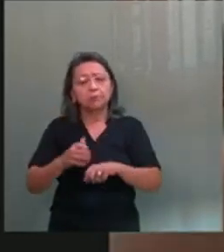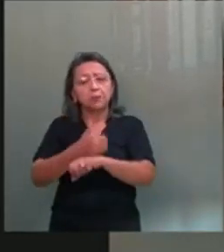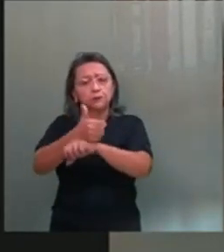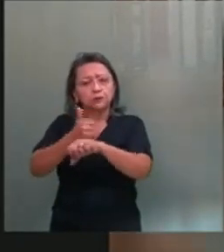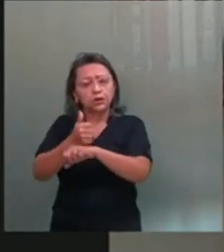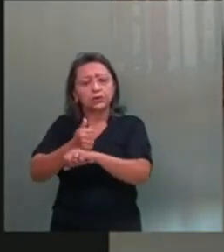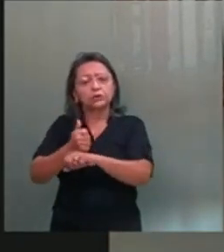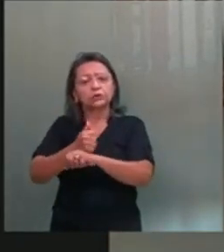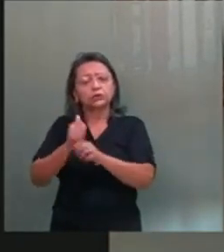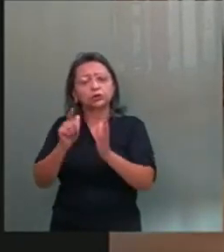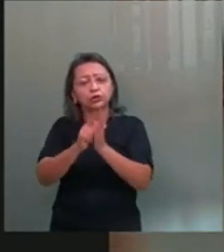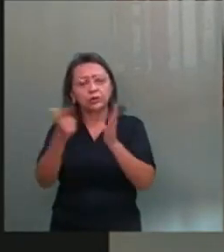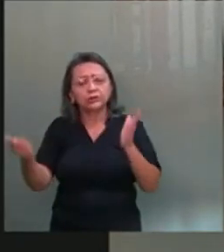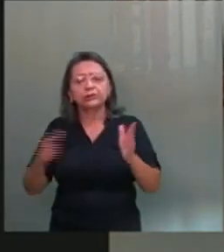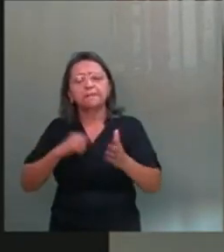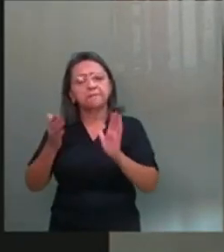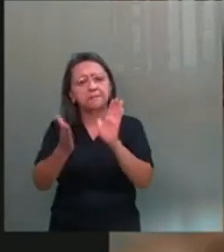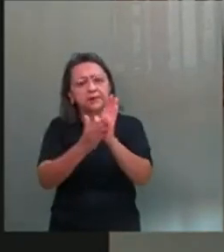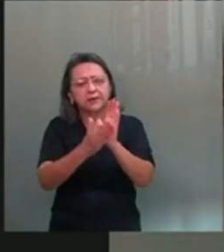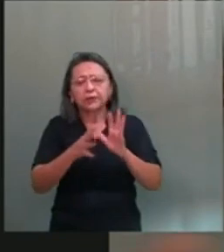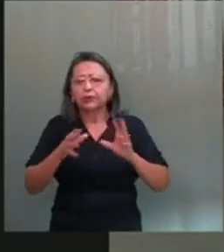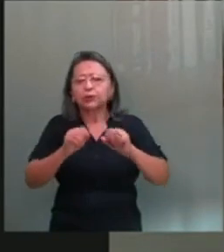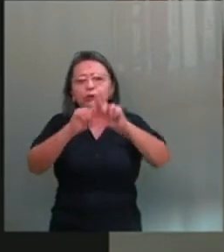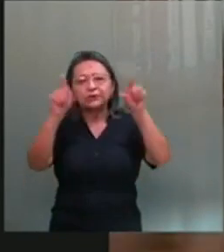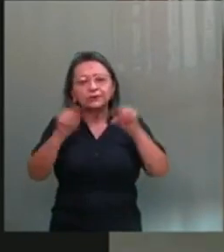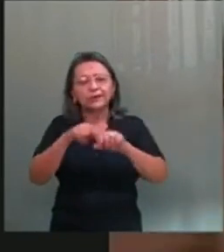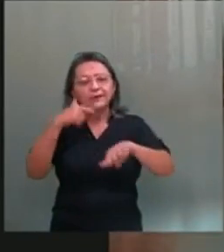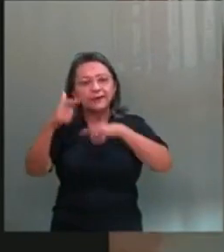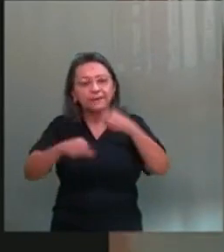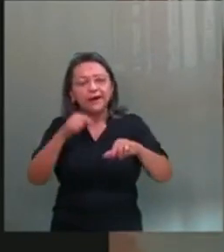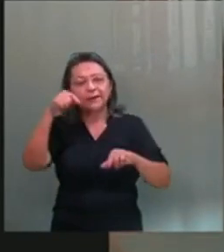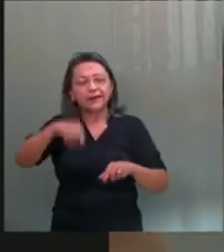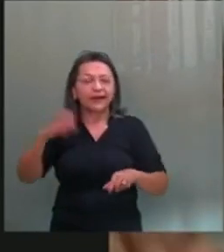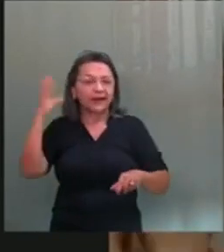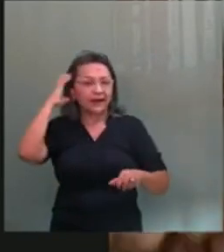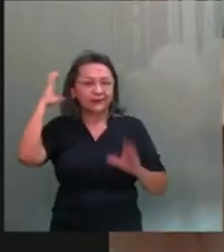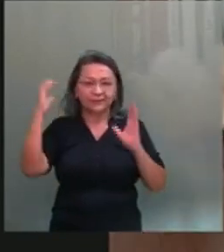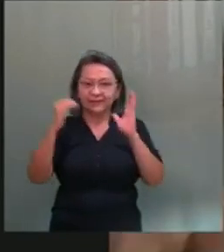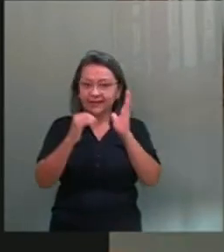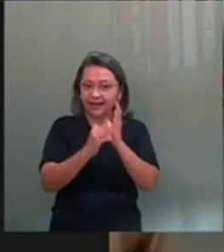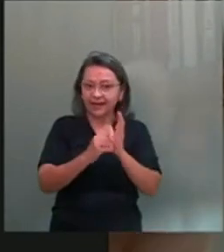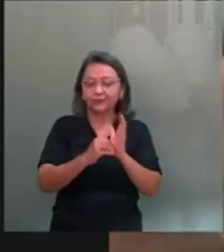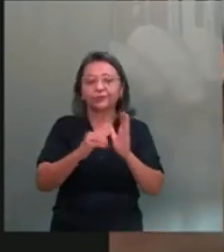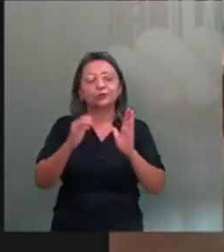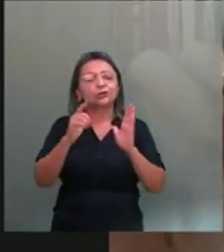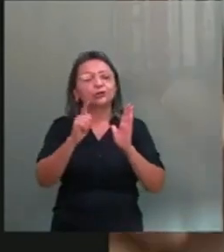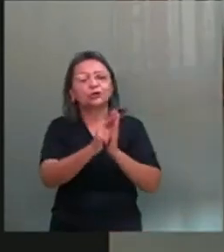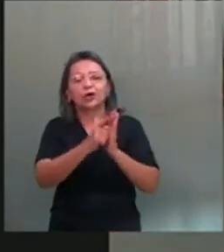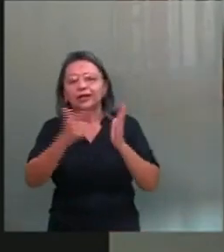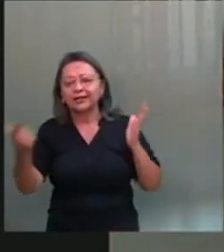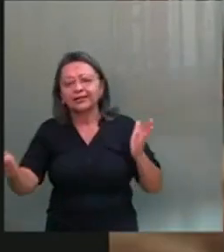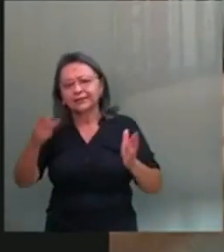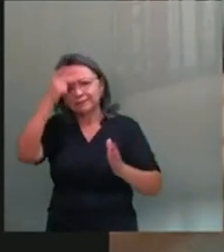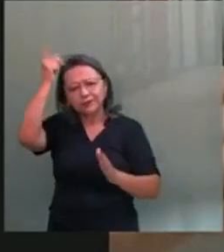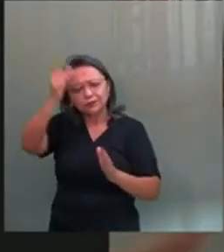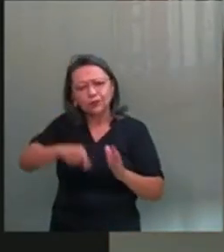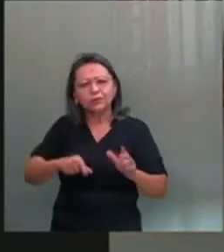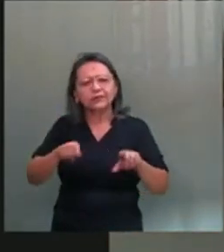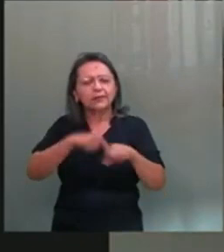já parabenizando os servidores que trabalham na Rádio Senado, jornalistas,